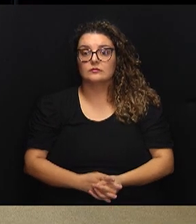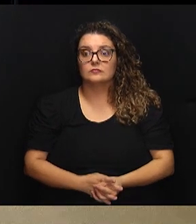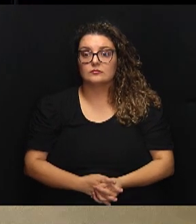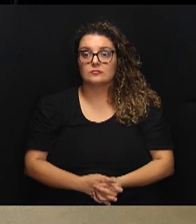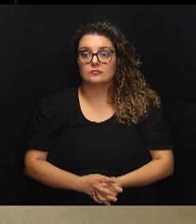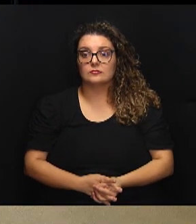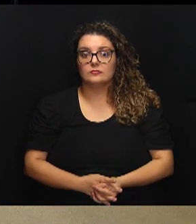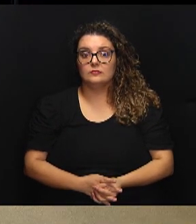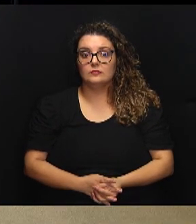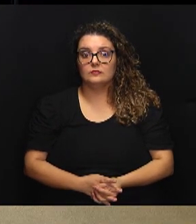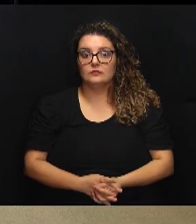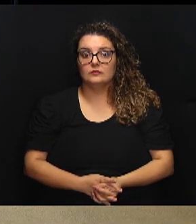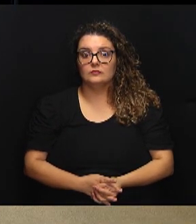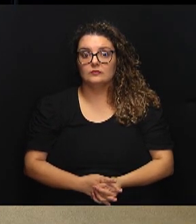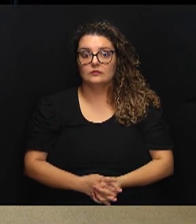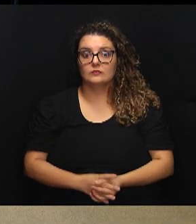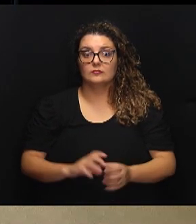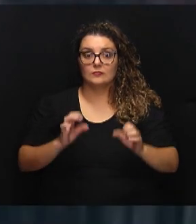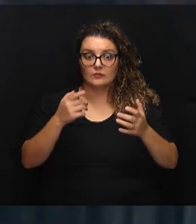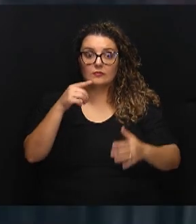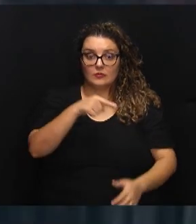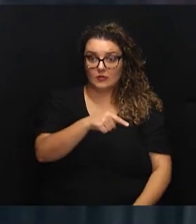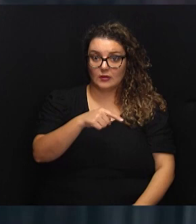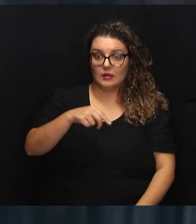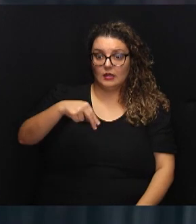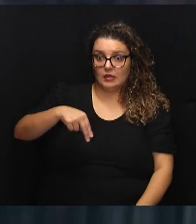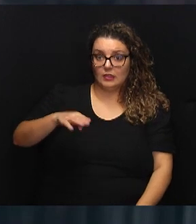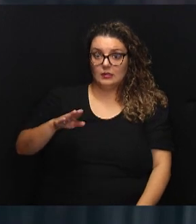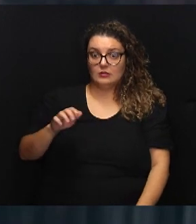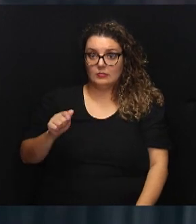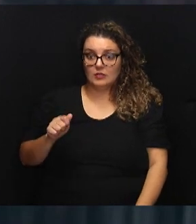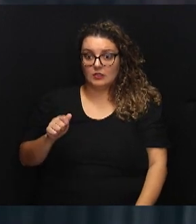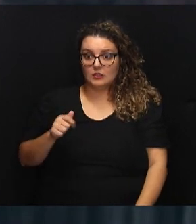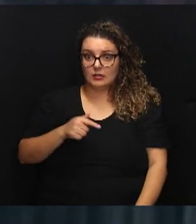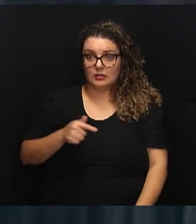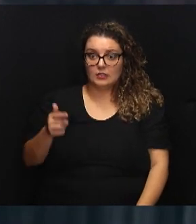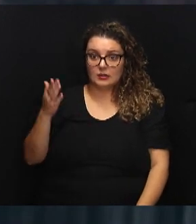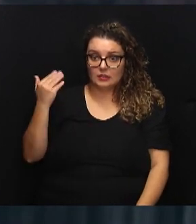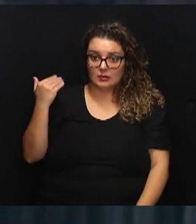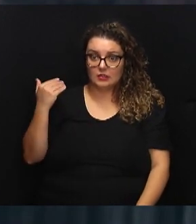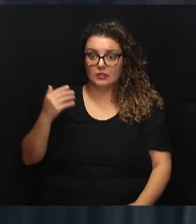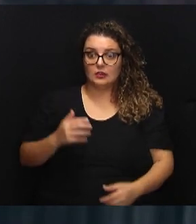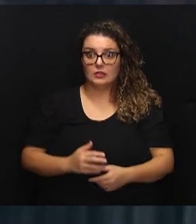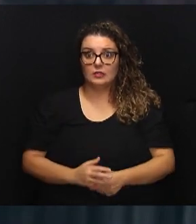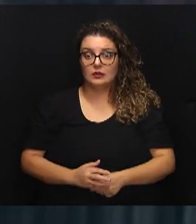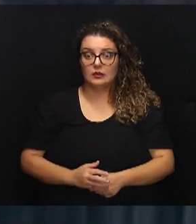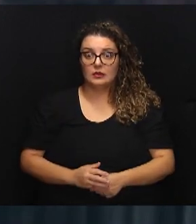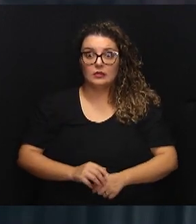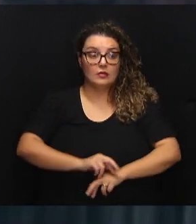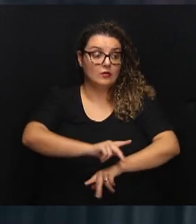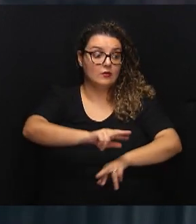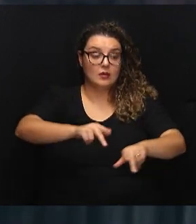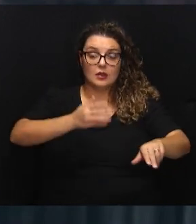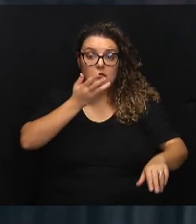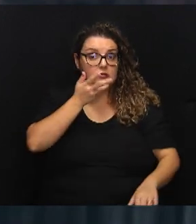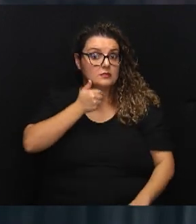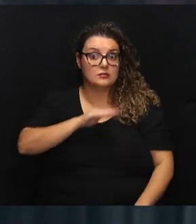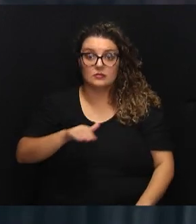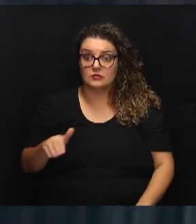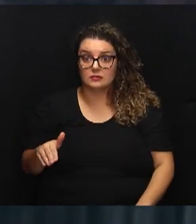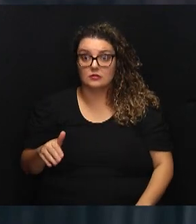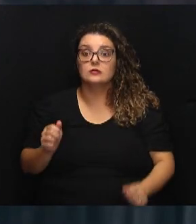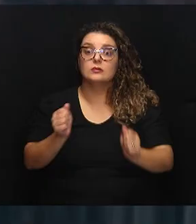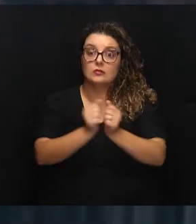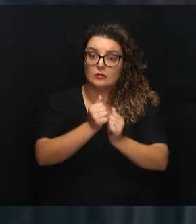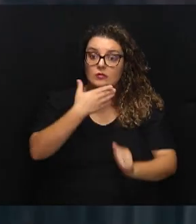Eu fui num evento da NBA semana passada, estava cheio de criança, com os Olha pais,